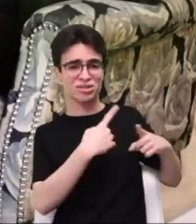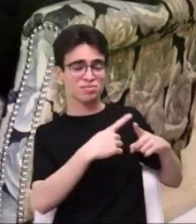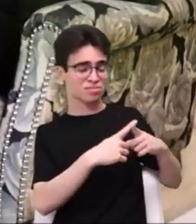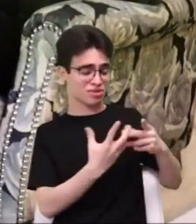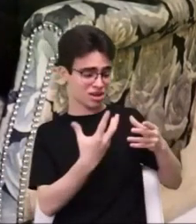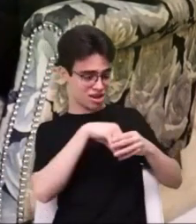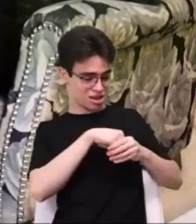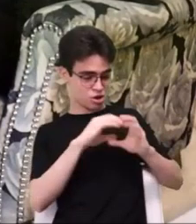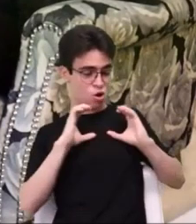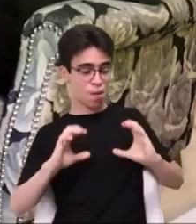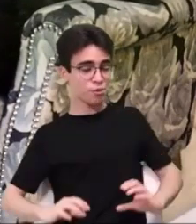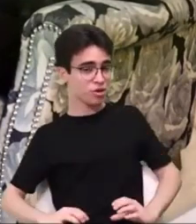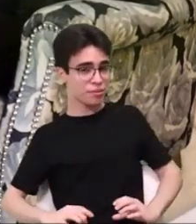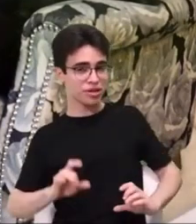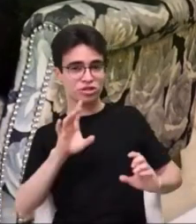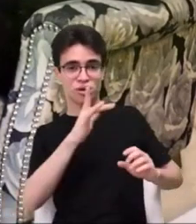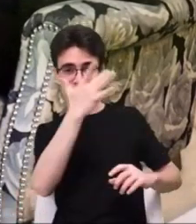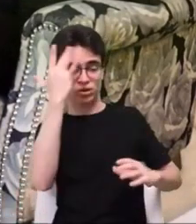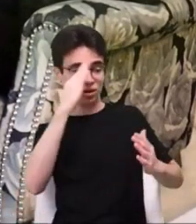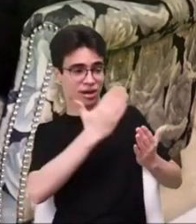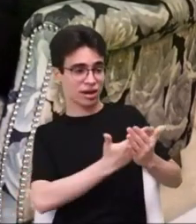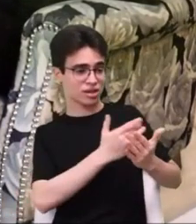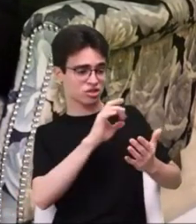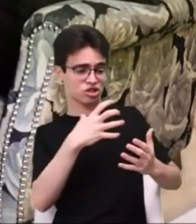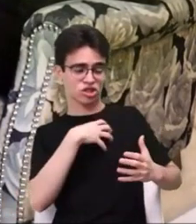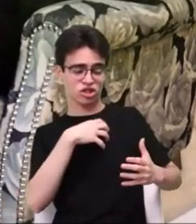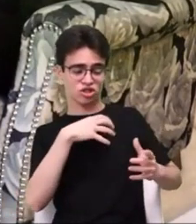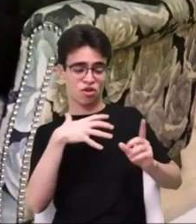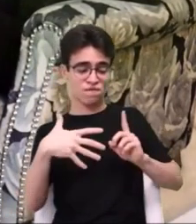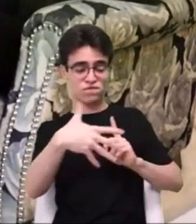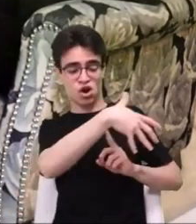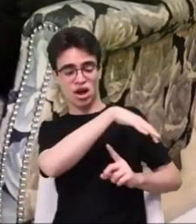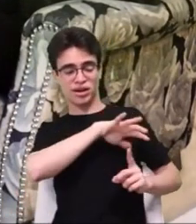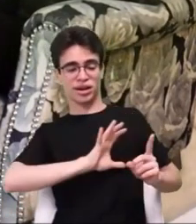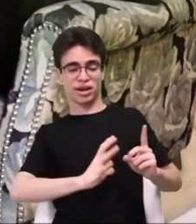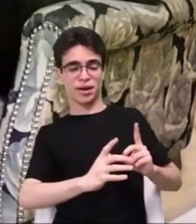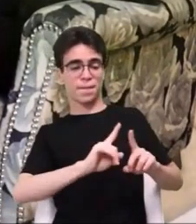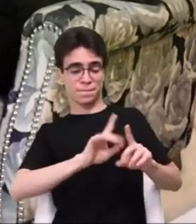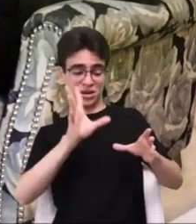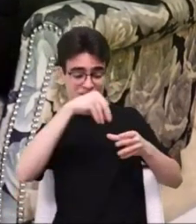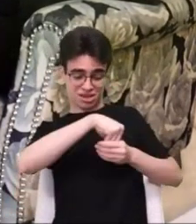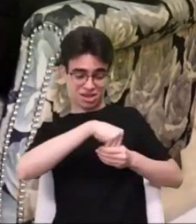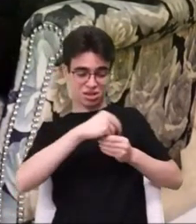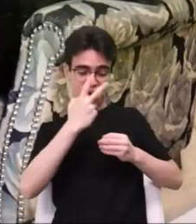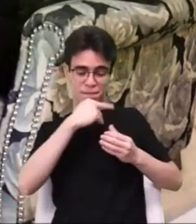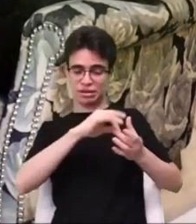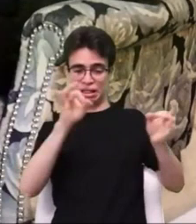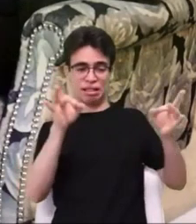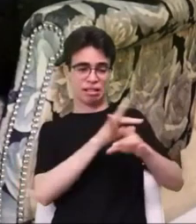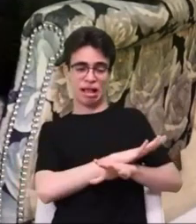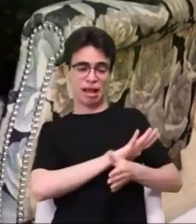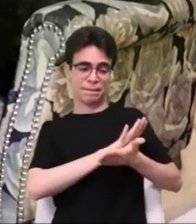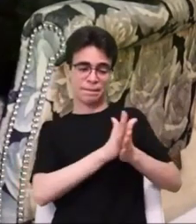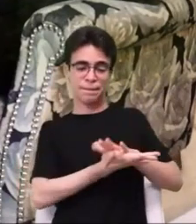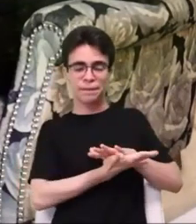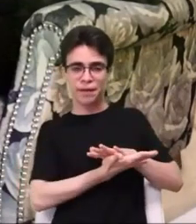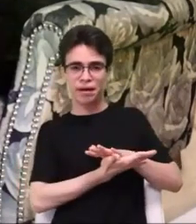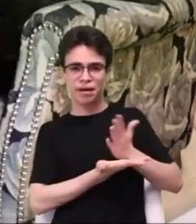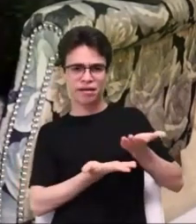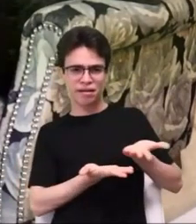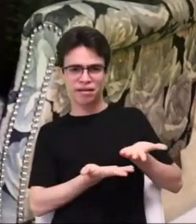dentro dessa postura só se acredita numa causa externa e se anula toda a causa interna que possa existir. Então é